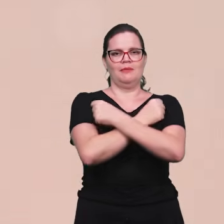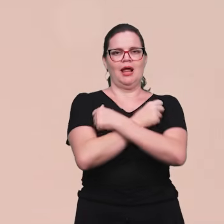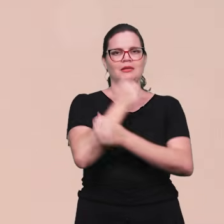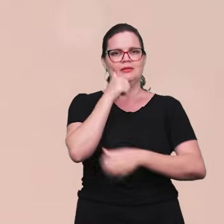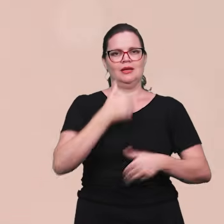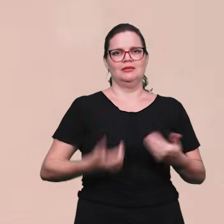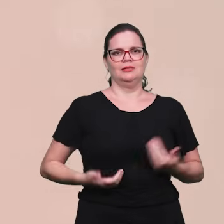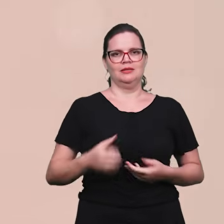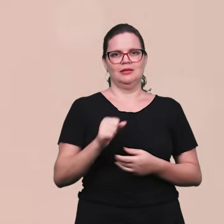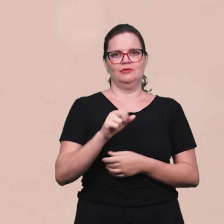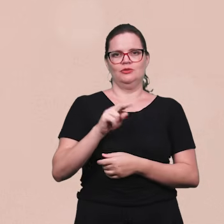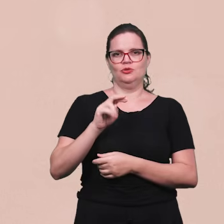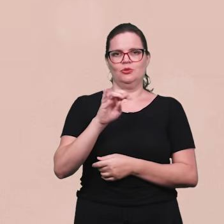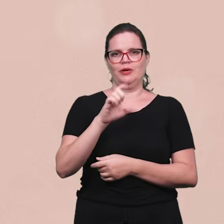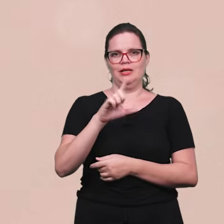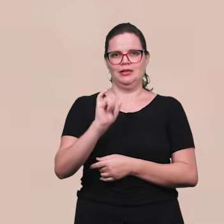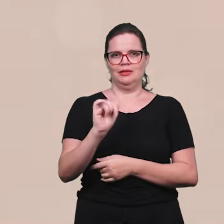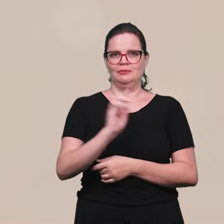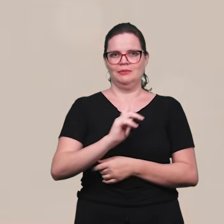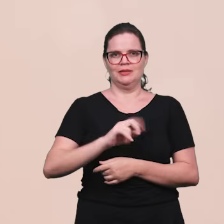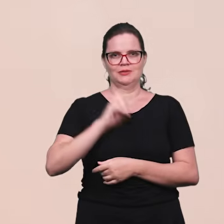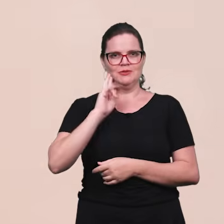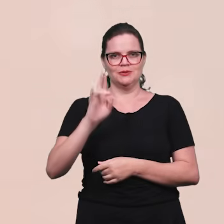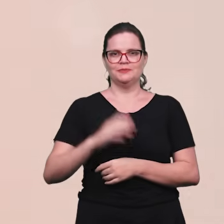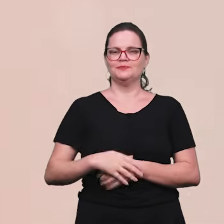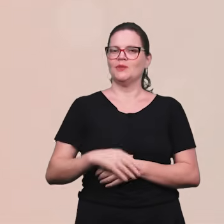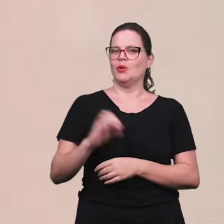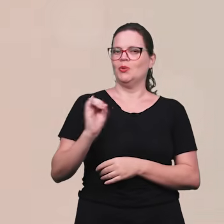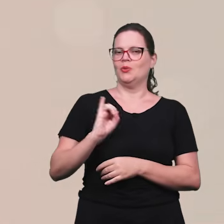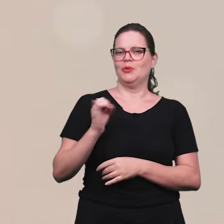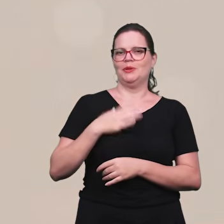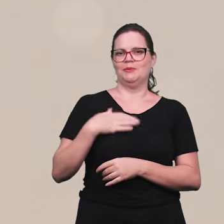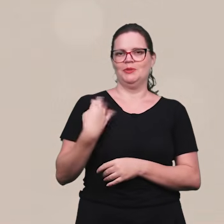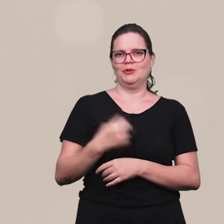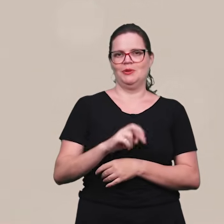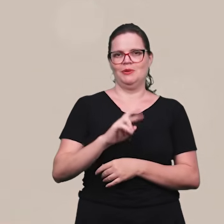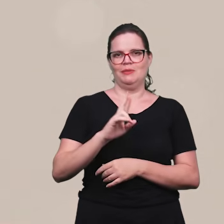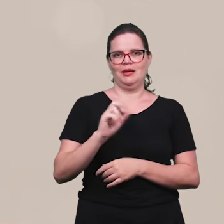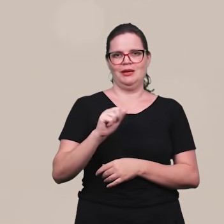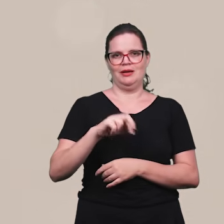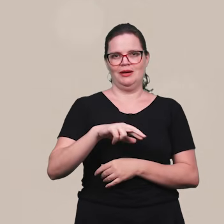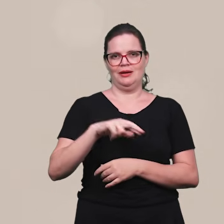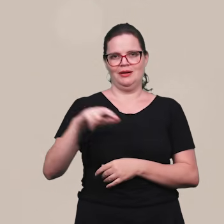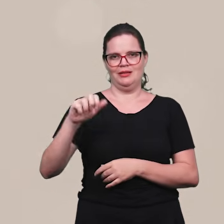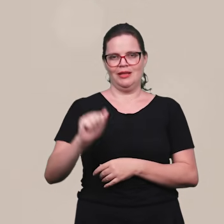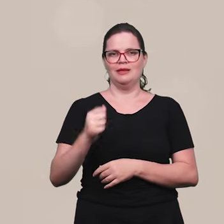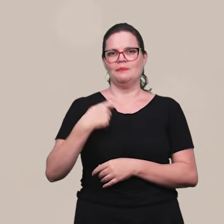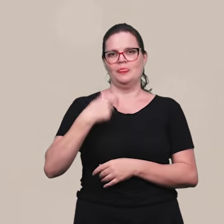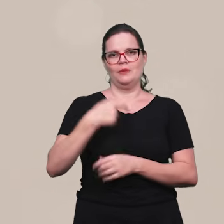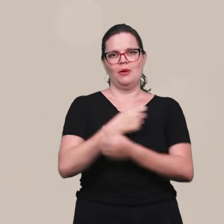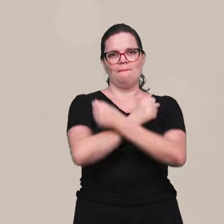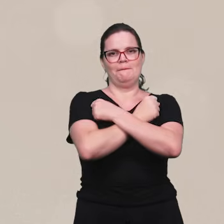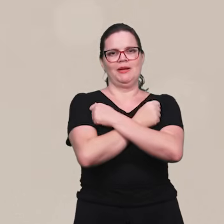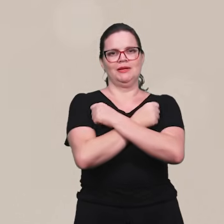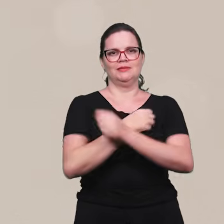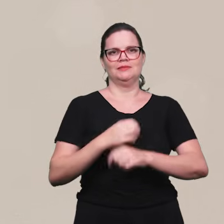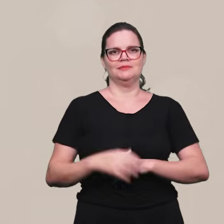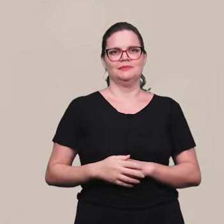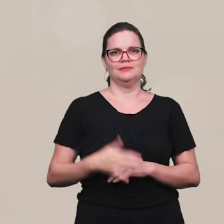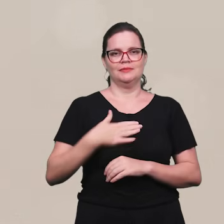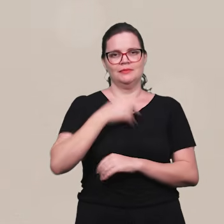irmã Sueli e dizer que nós te amamos, minha irmã. Pai do Senhor. Oi, meu nome é Ana. Eu queria mandar um